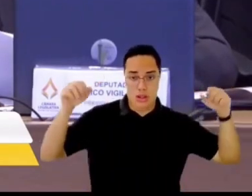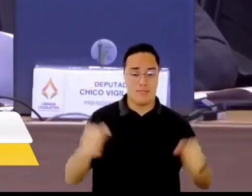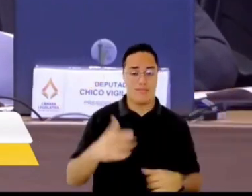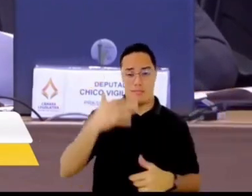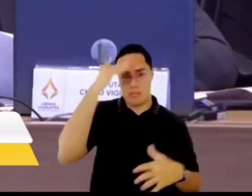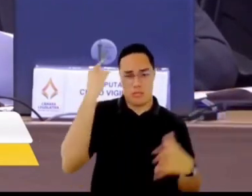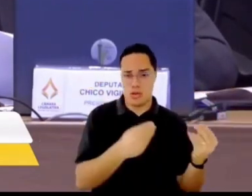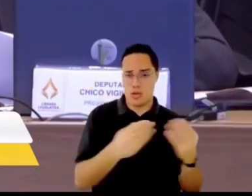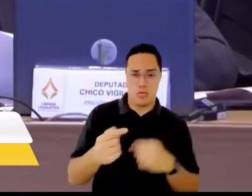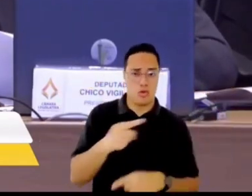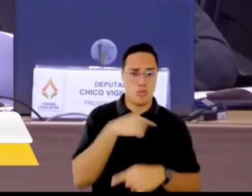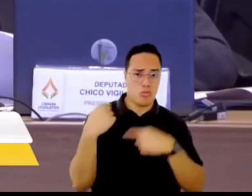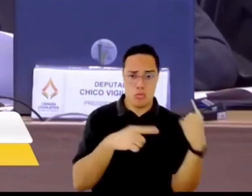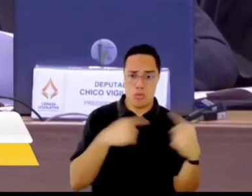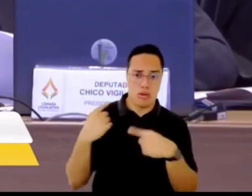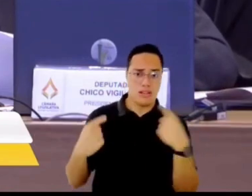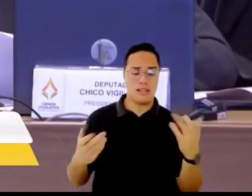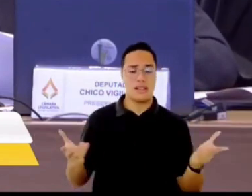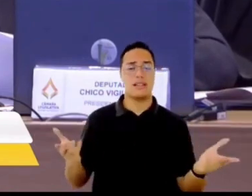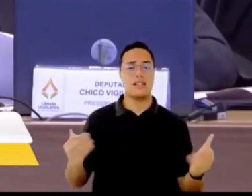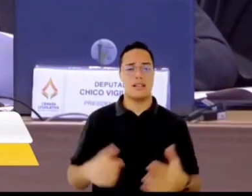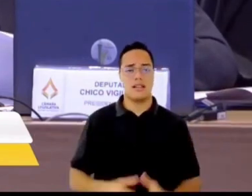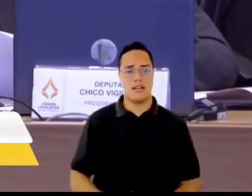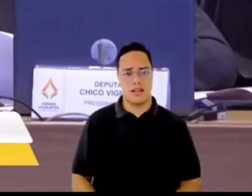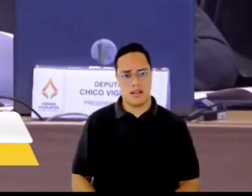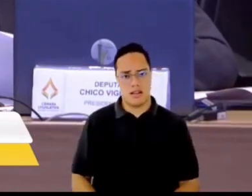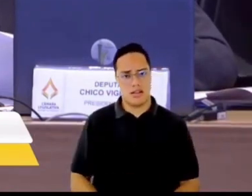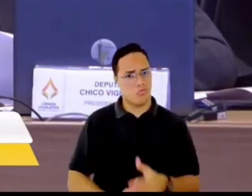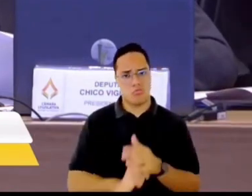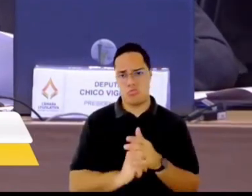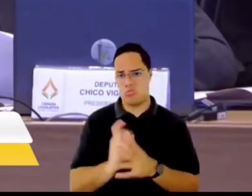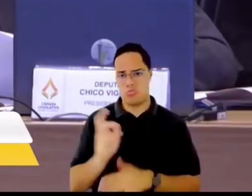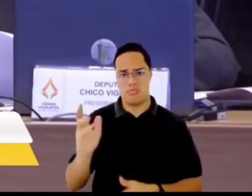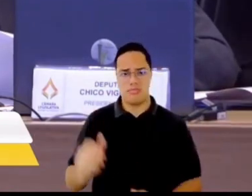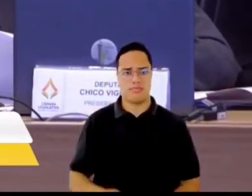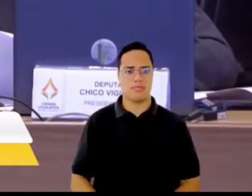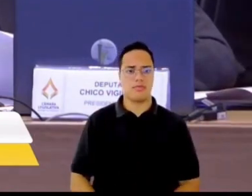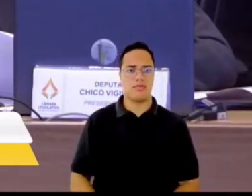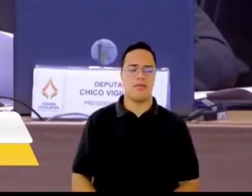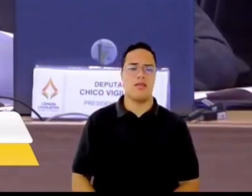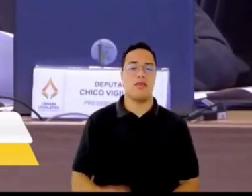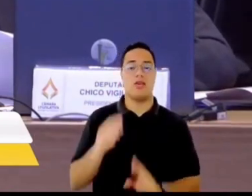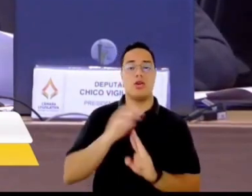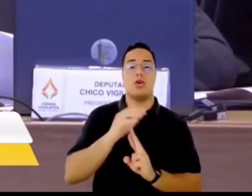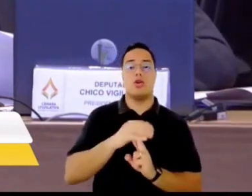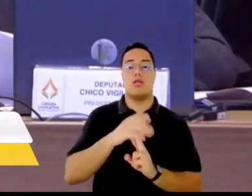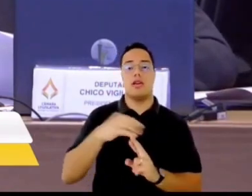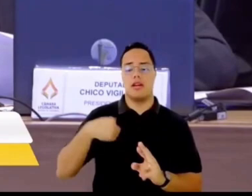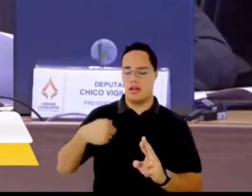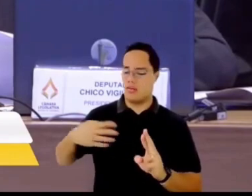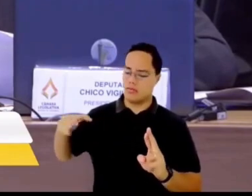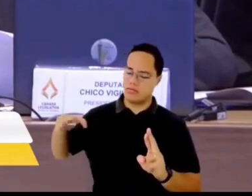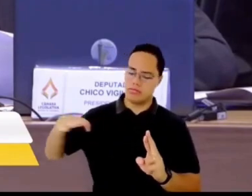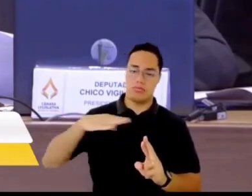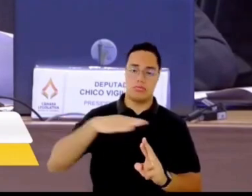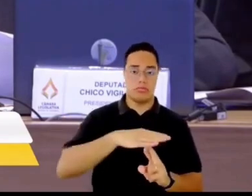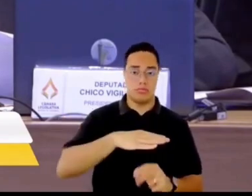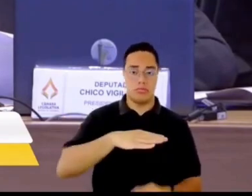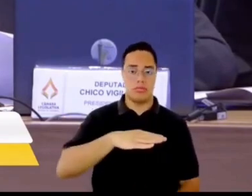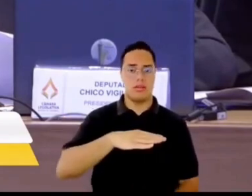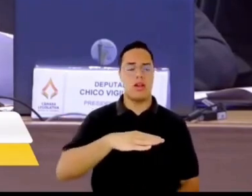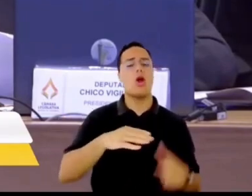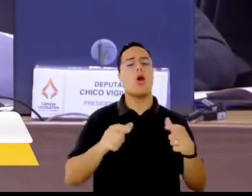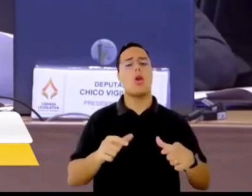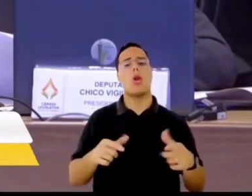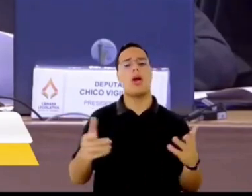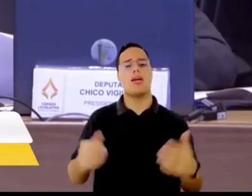ter morrido naquele dia, né? Na rodoviária, quando eu parei, foi para ele desembarcar e... Que local da rodoviária o senhor parou? Foi